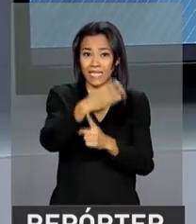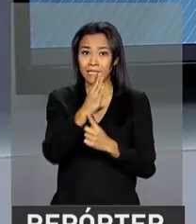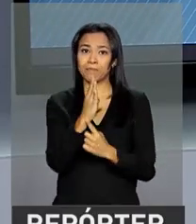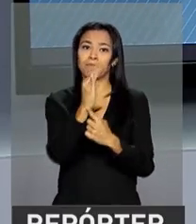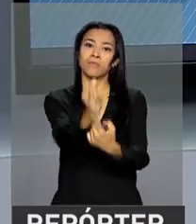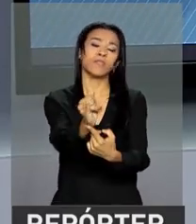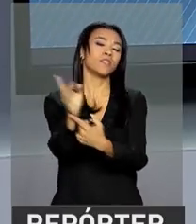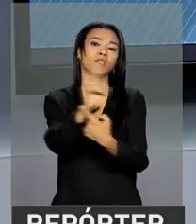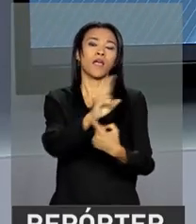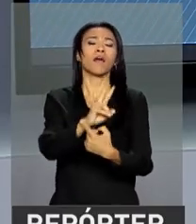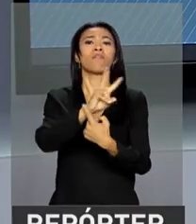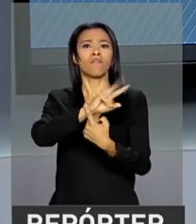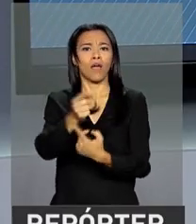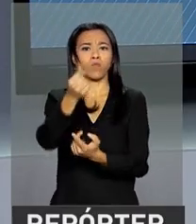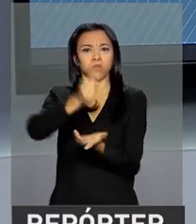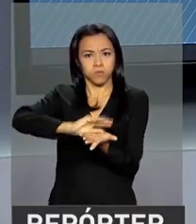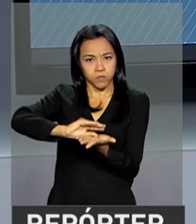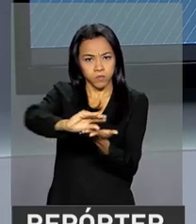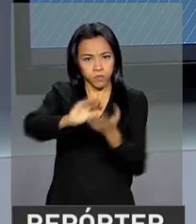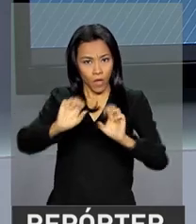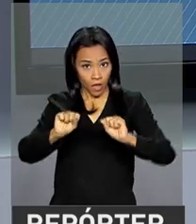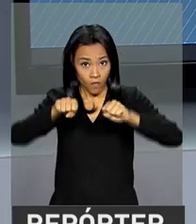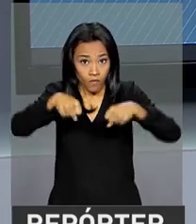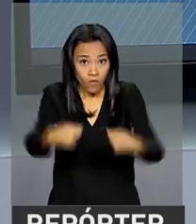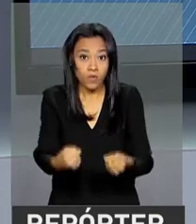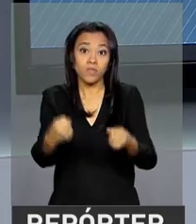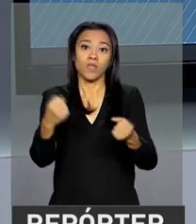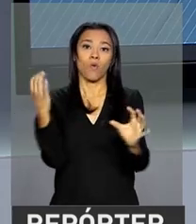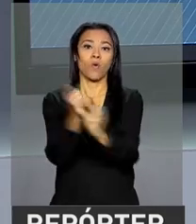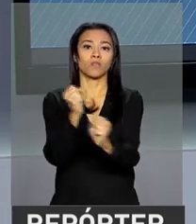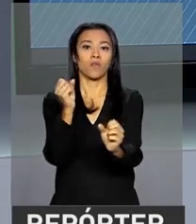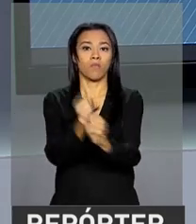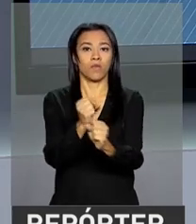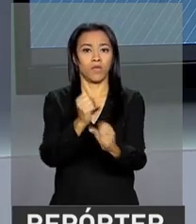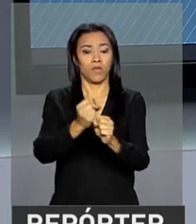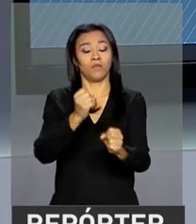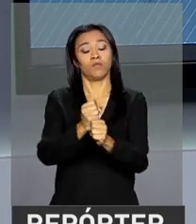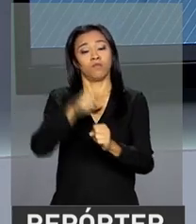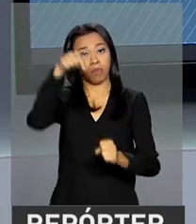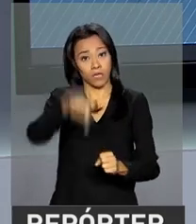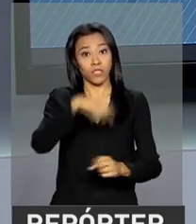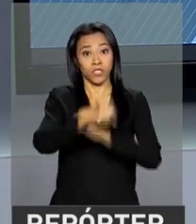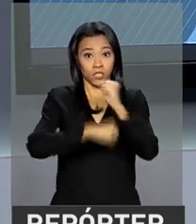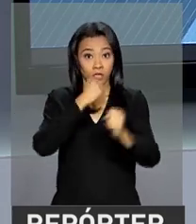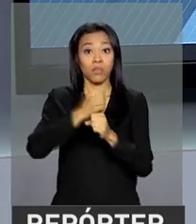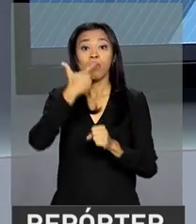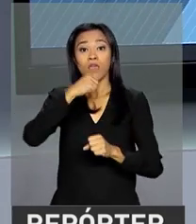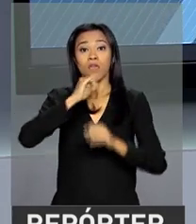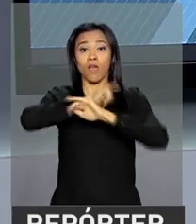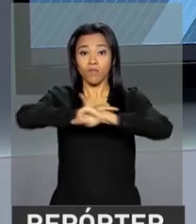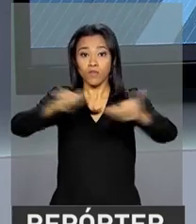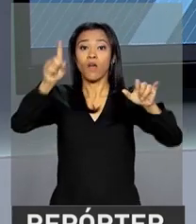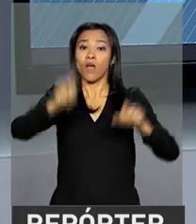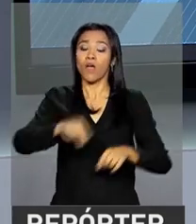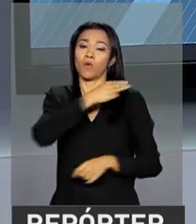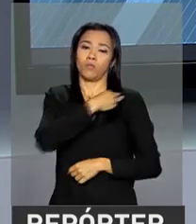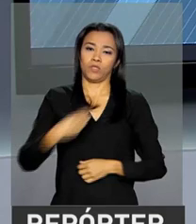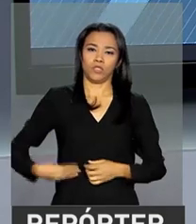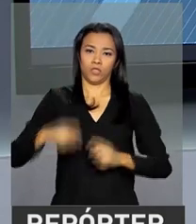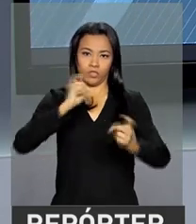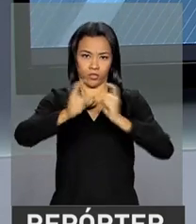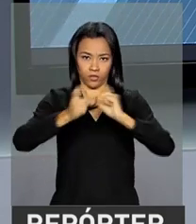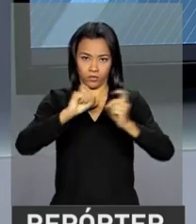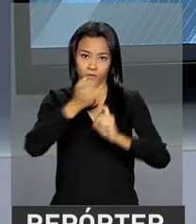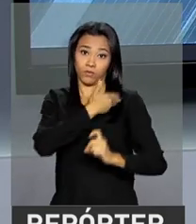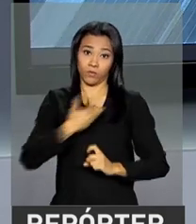reforçar o orçamento deste ano o anúncio foi feito pelo ministro do planejamento diogo oliveira os recursos vão garantir a manutenção